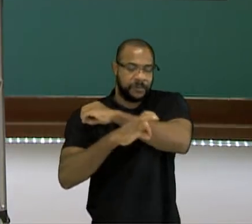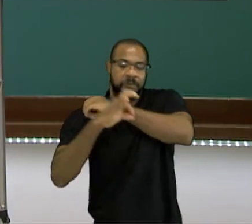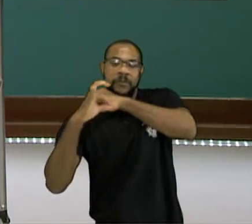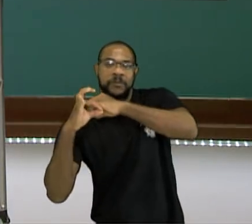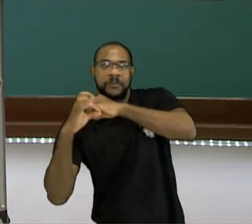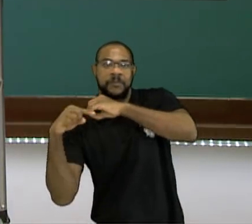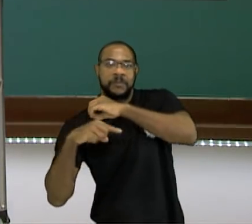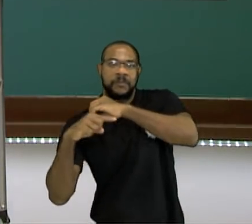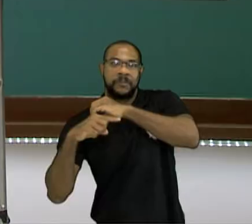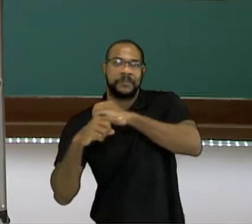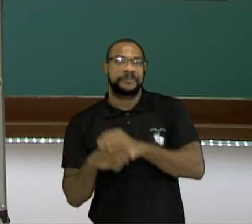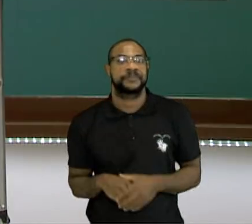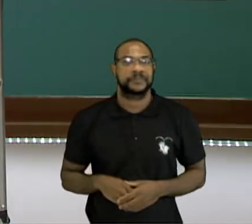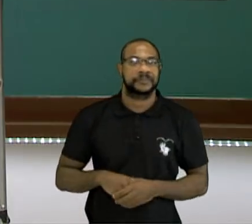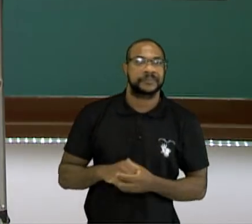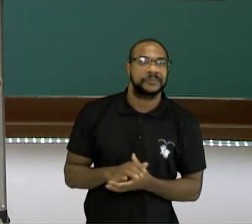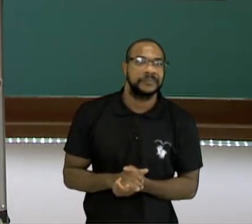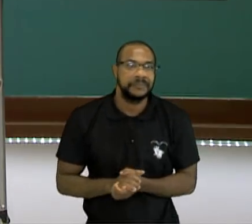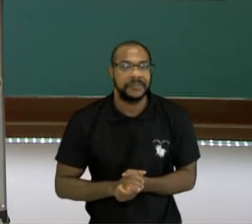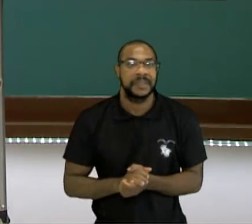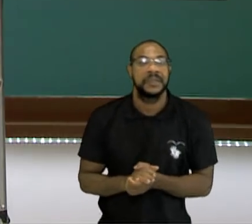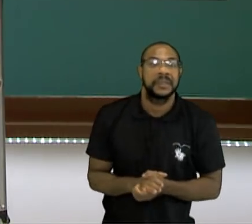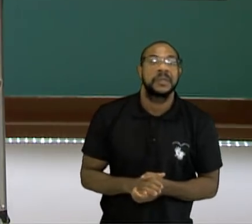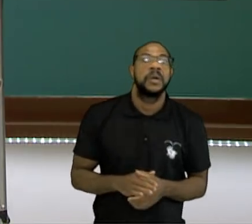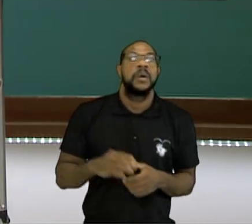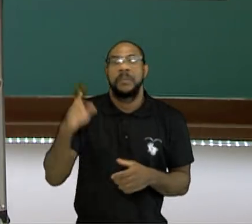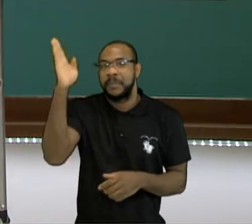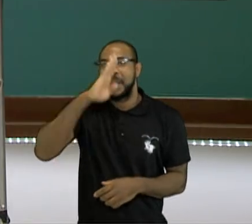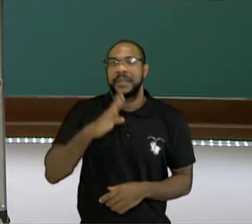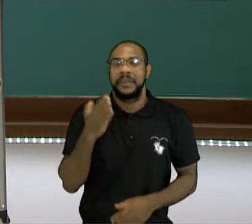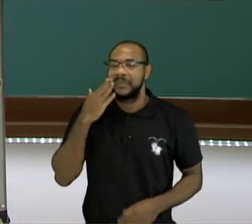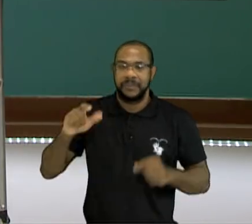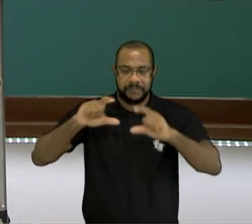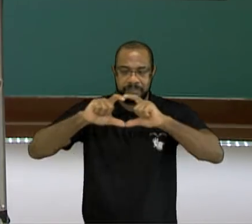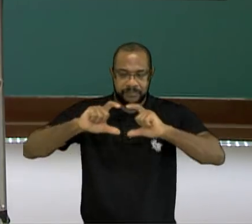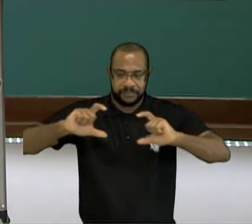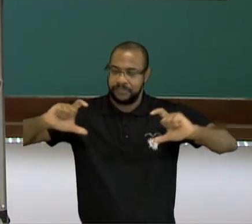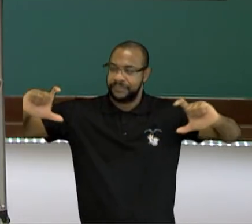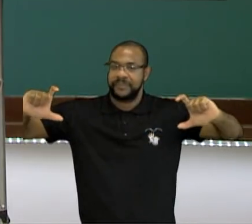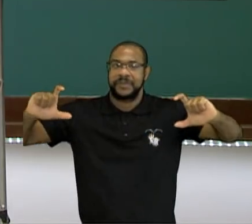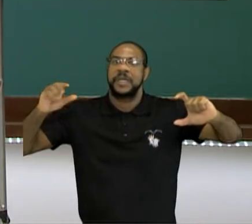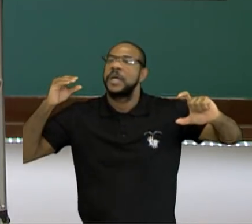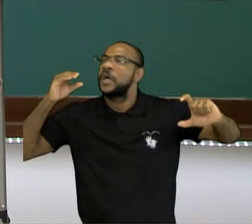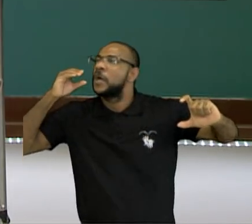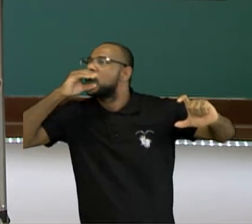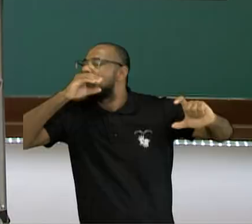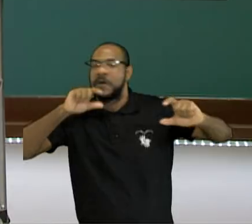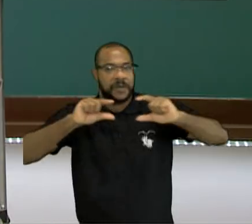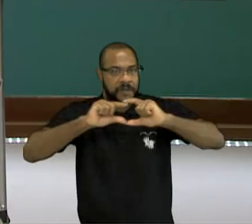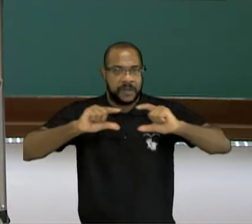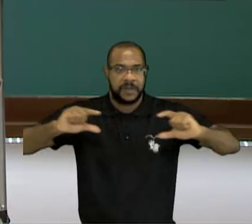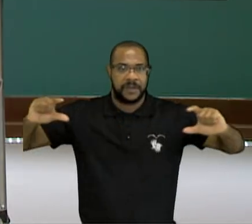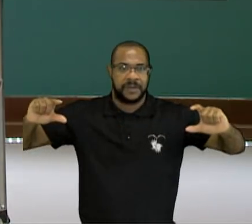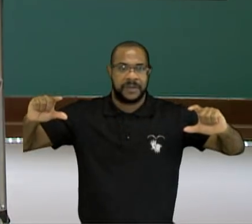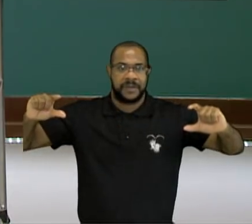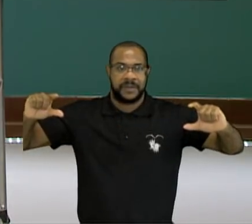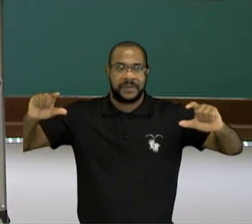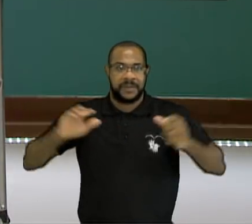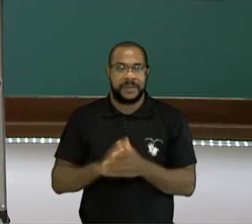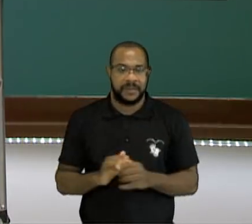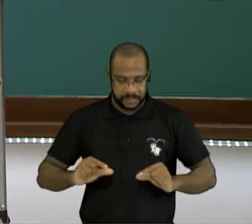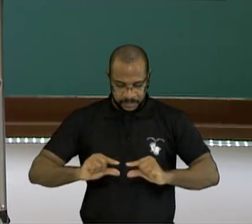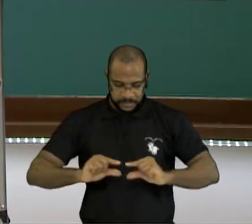o Brasil está nesse contexto. Então, estão aqui as zonas térmicas, né? A tropical, temperada do sul,